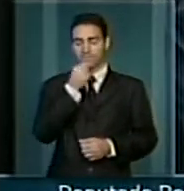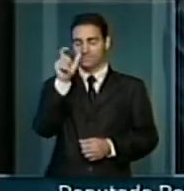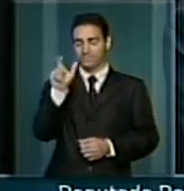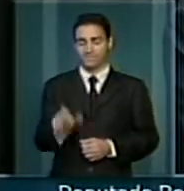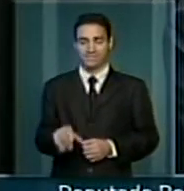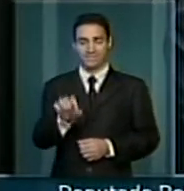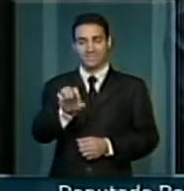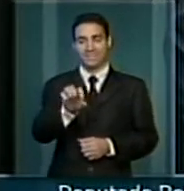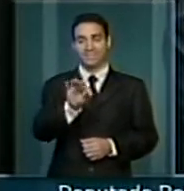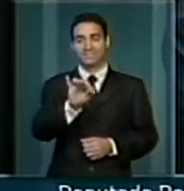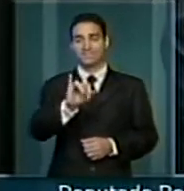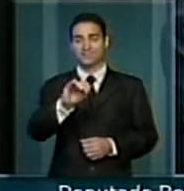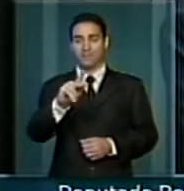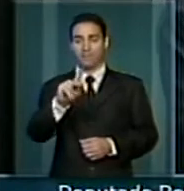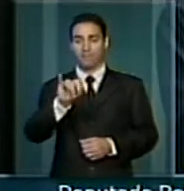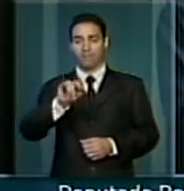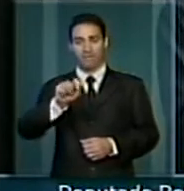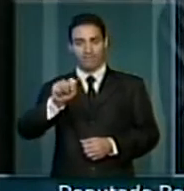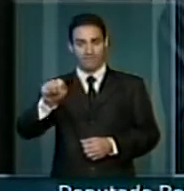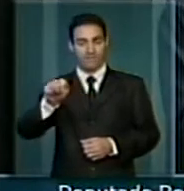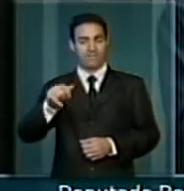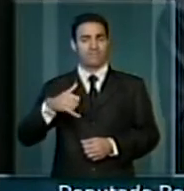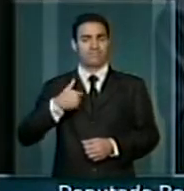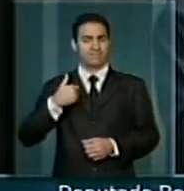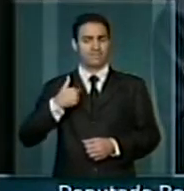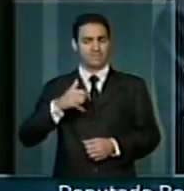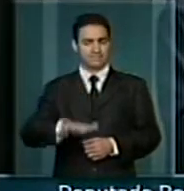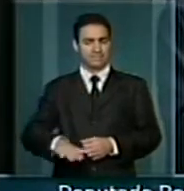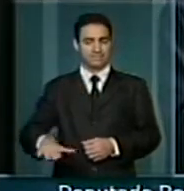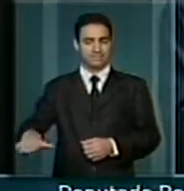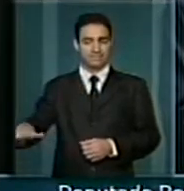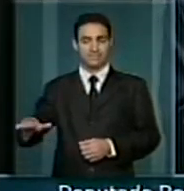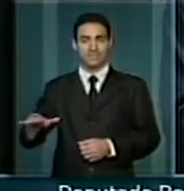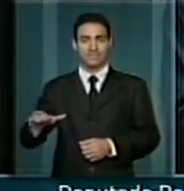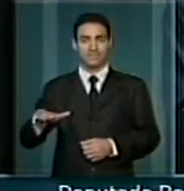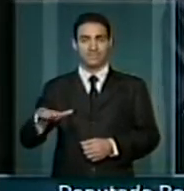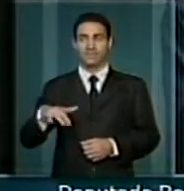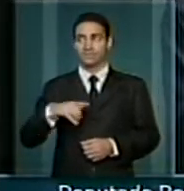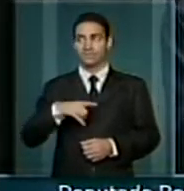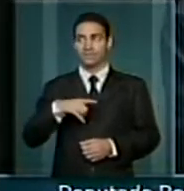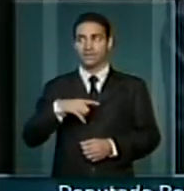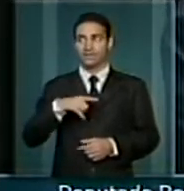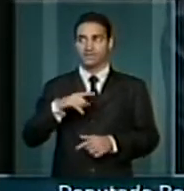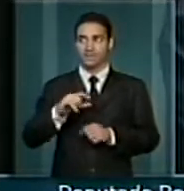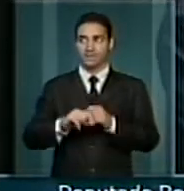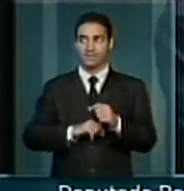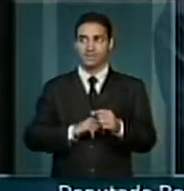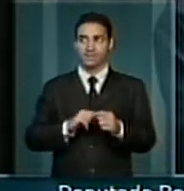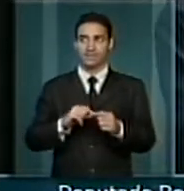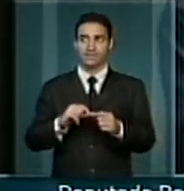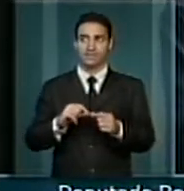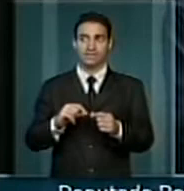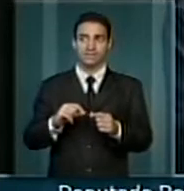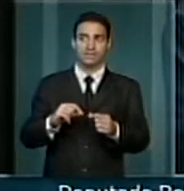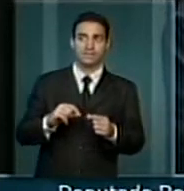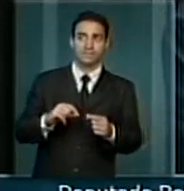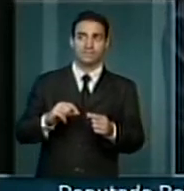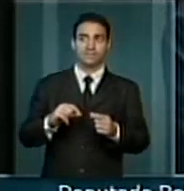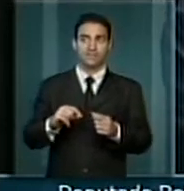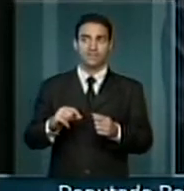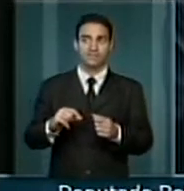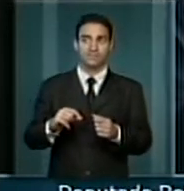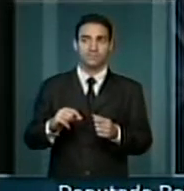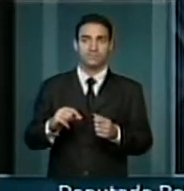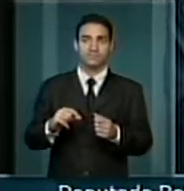apenas 6 anos de idade, uma criança tão pequena, foi retirada de dentro de um restaurante por ser uma criança